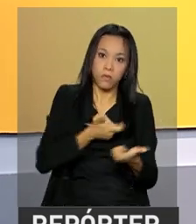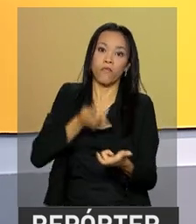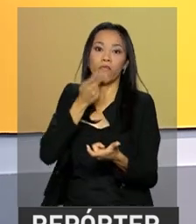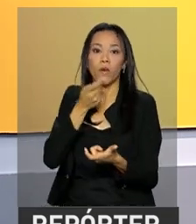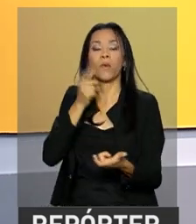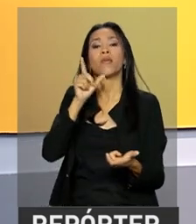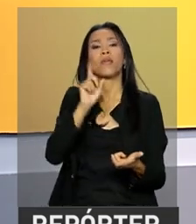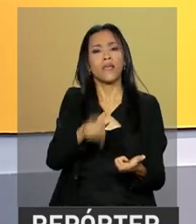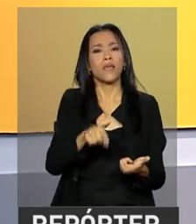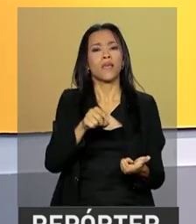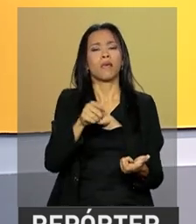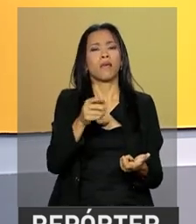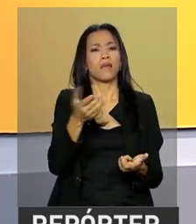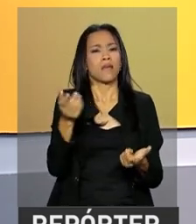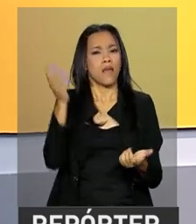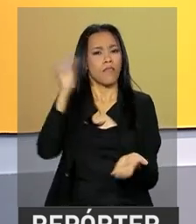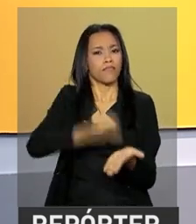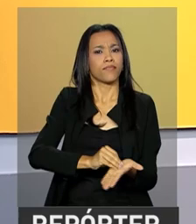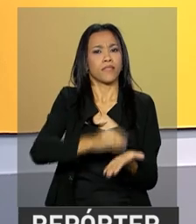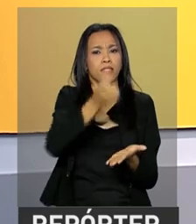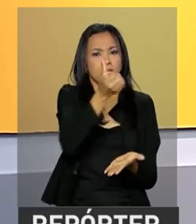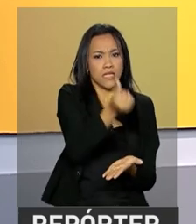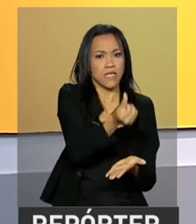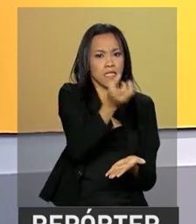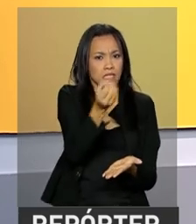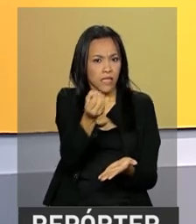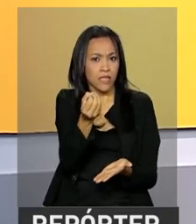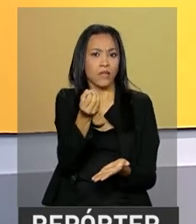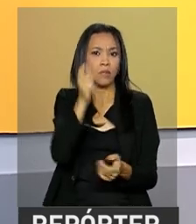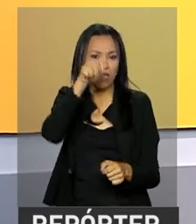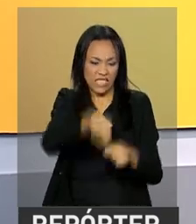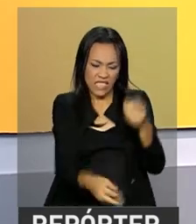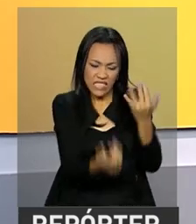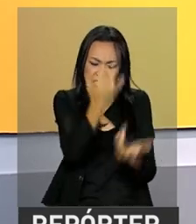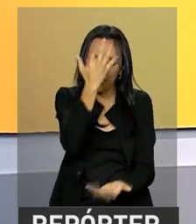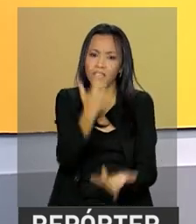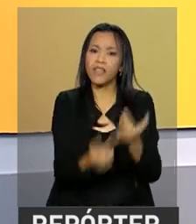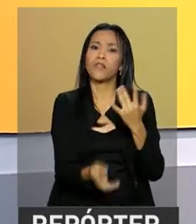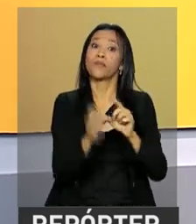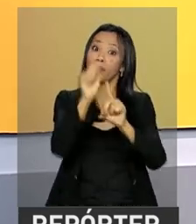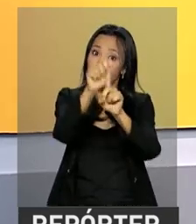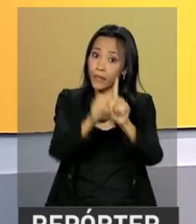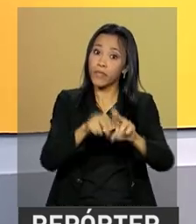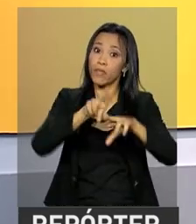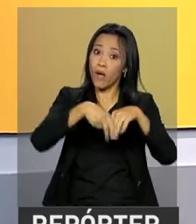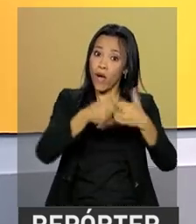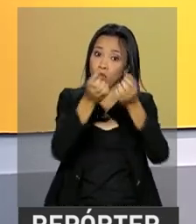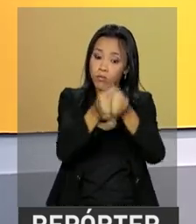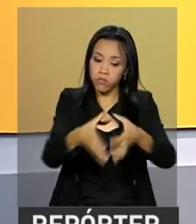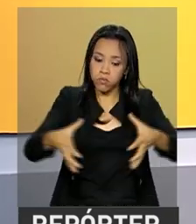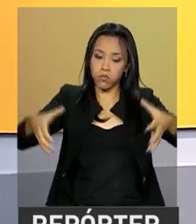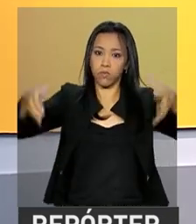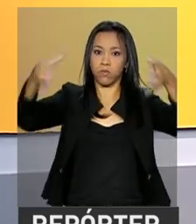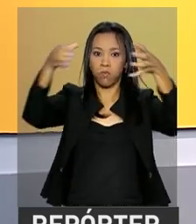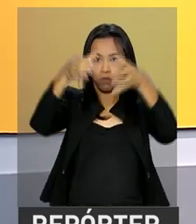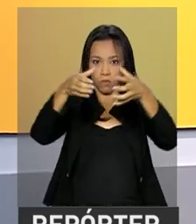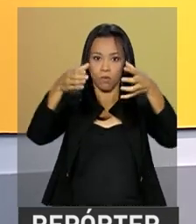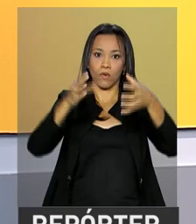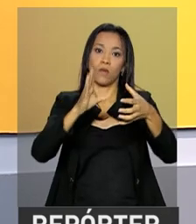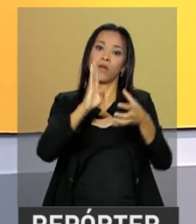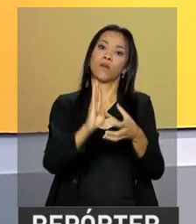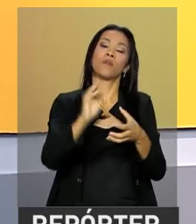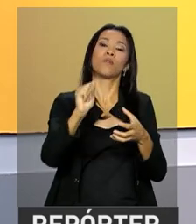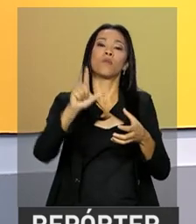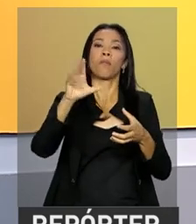registrados em média 600 incêndios por mês causados pelos balões. Os bombeiros e o Centro